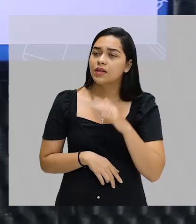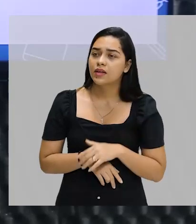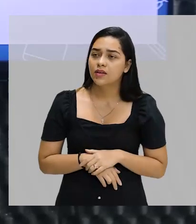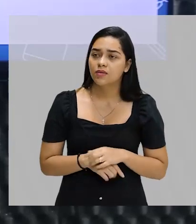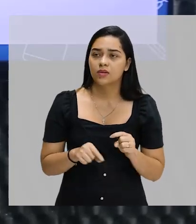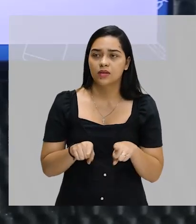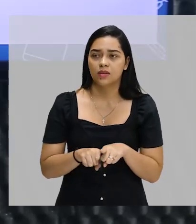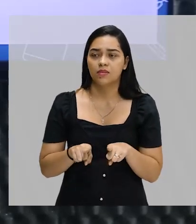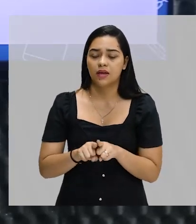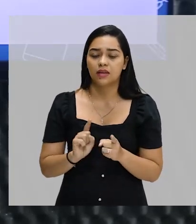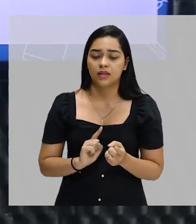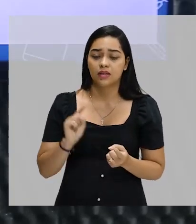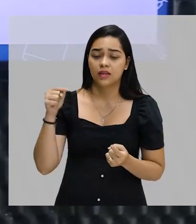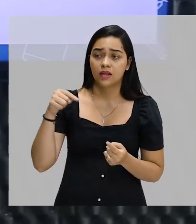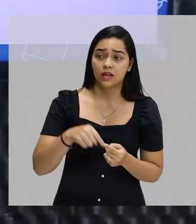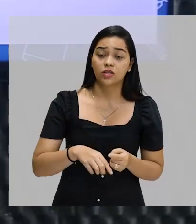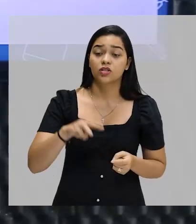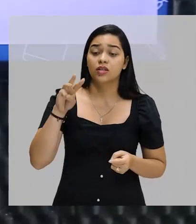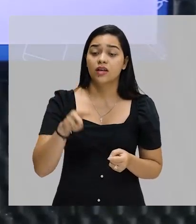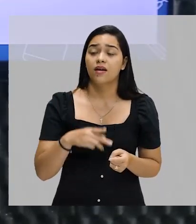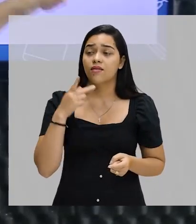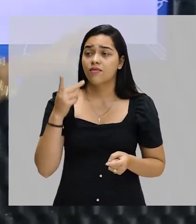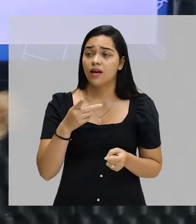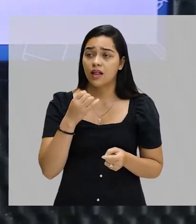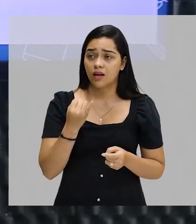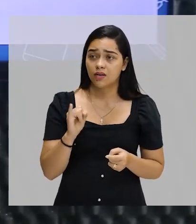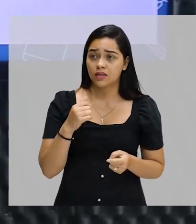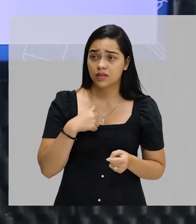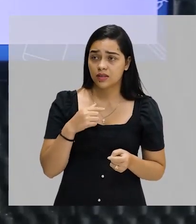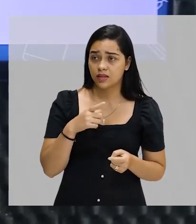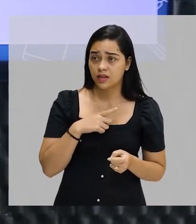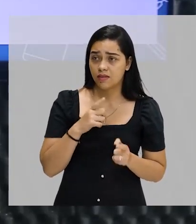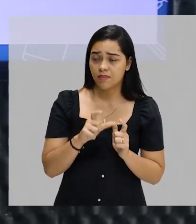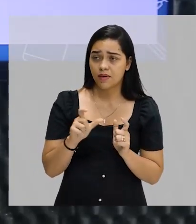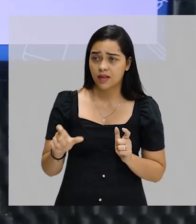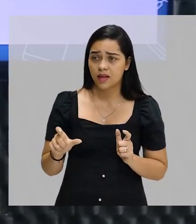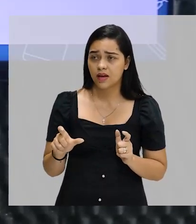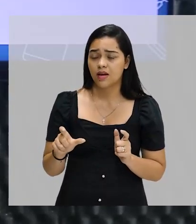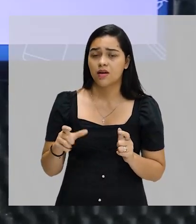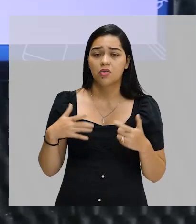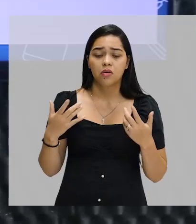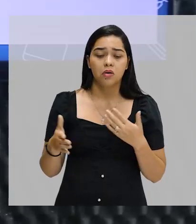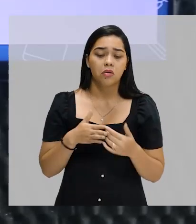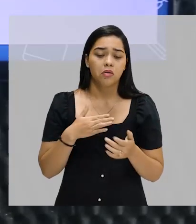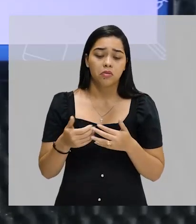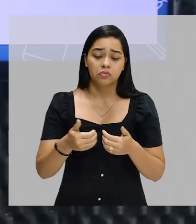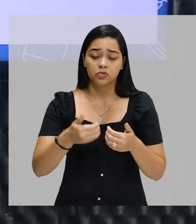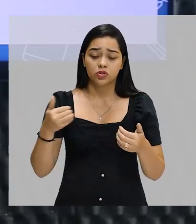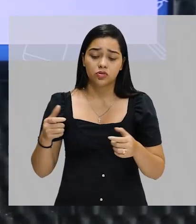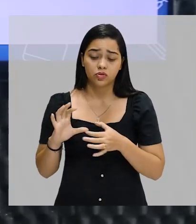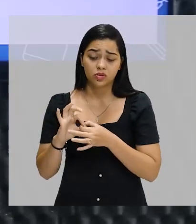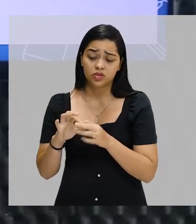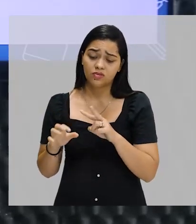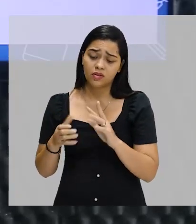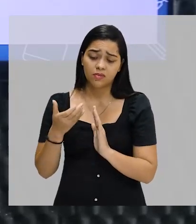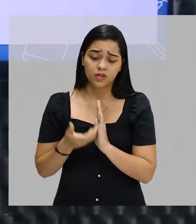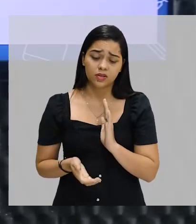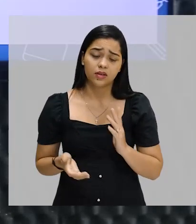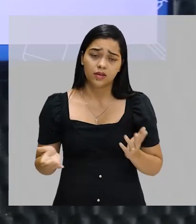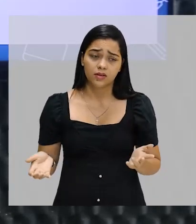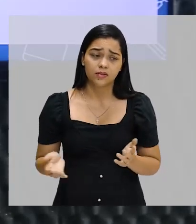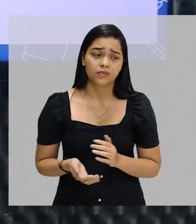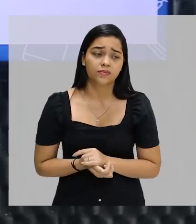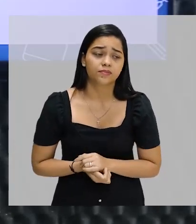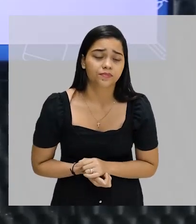a intencionalidade de quem fala. Agora, se eu tiro uma palavra, sendo ela qual for de um contexto, vai perder o sentido, isso é claro,